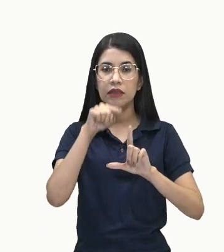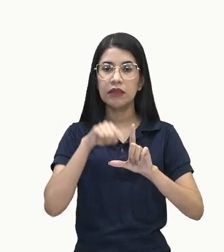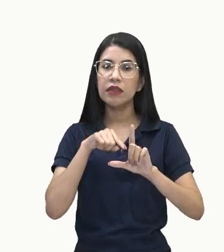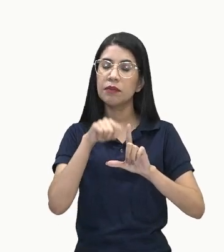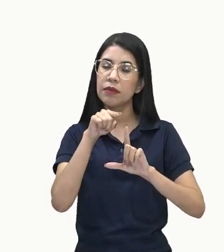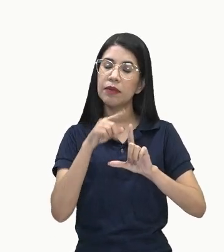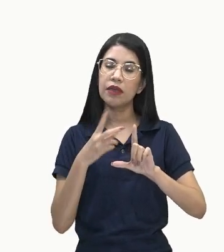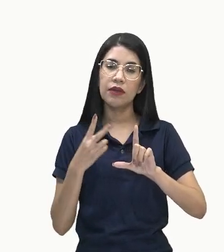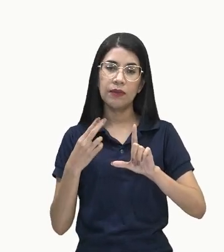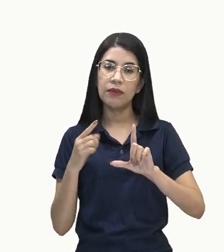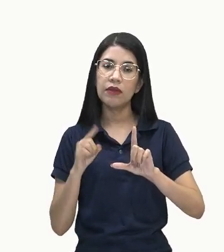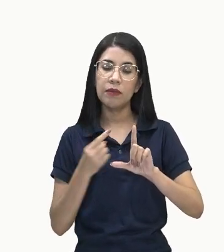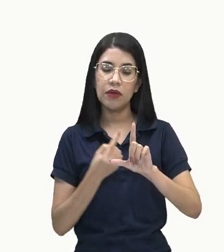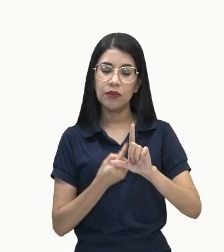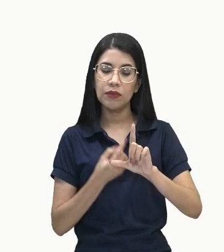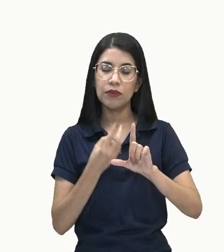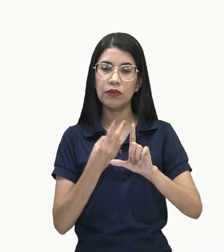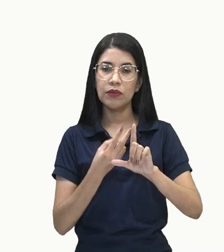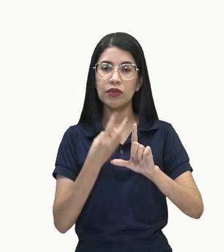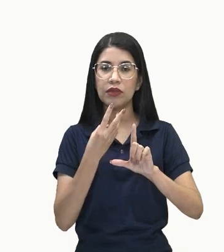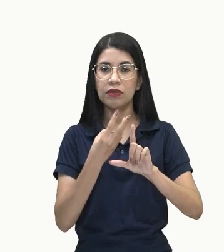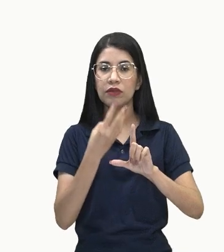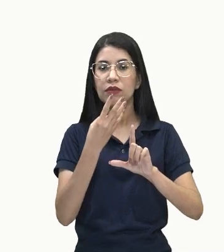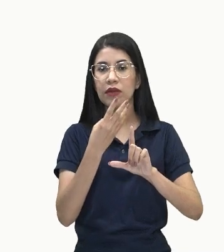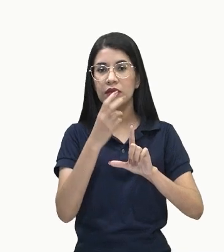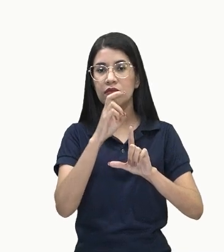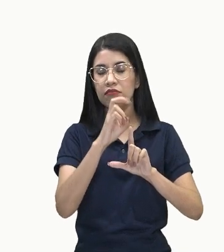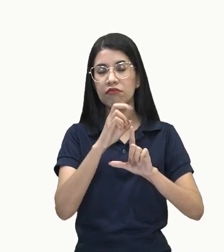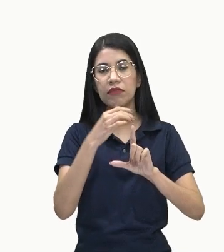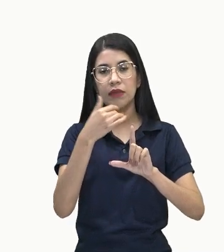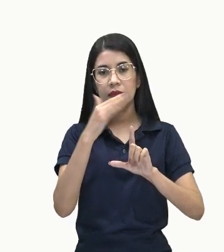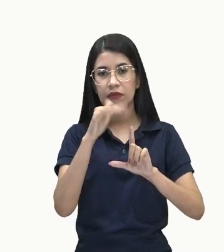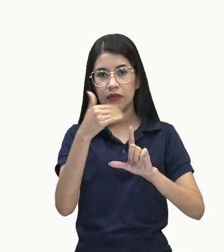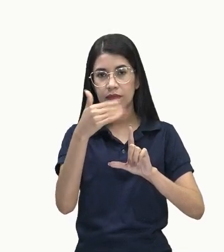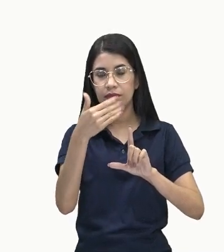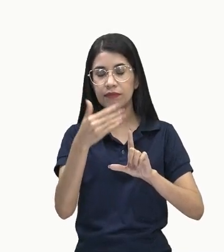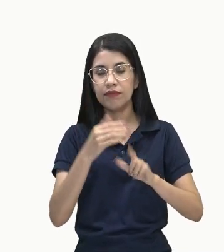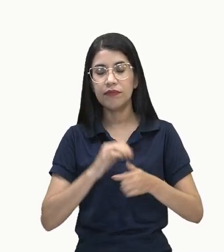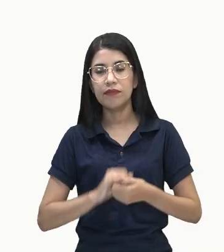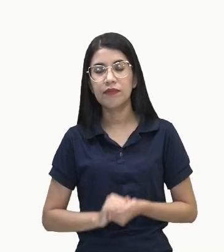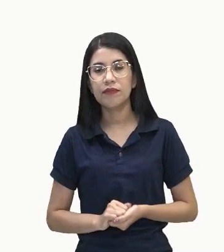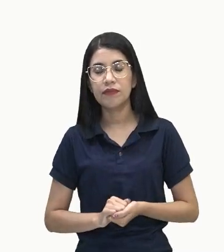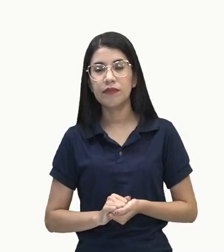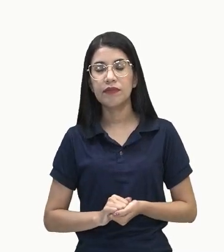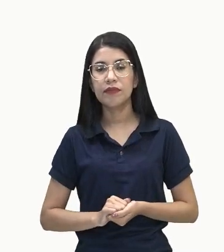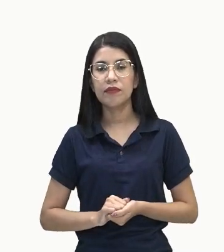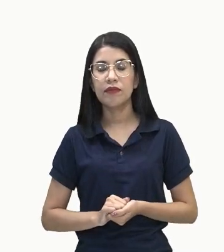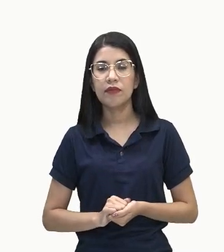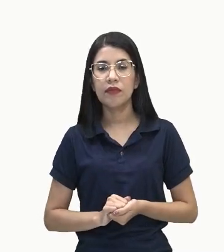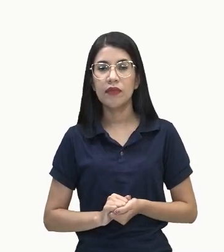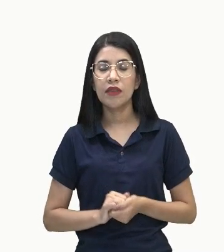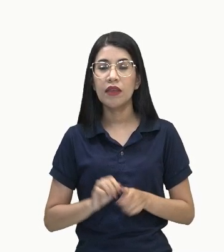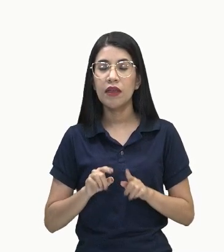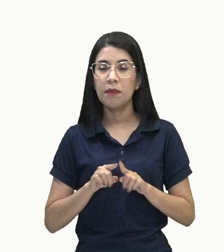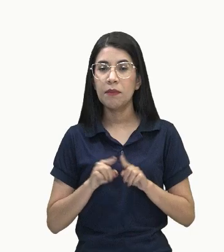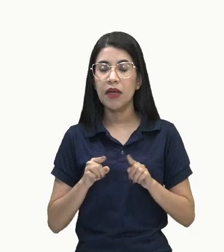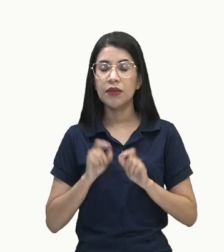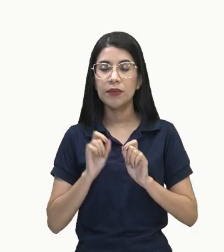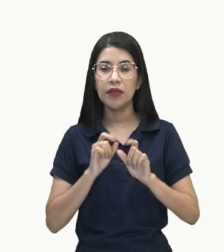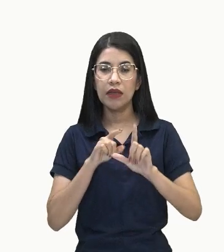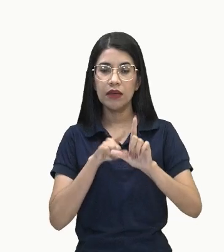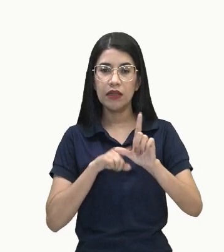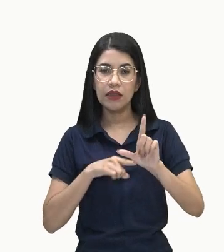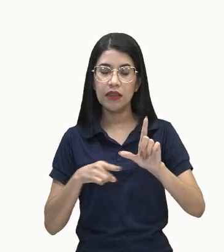reparar? Tá? Então, os valores estão aumentando de uma em uma unidade. Como os pontos